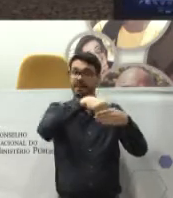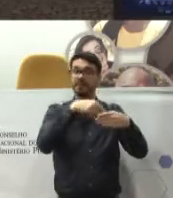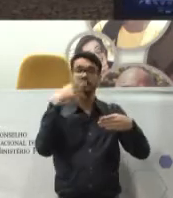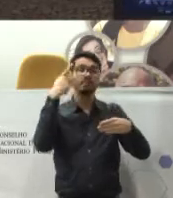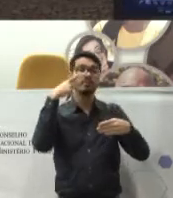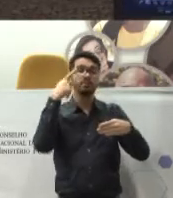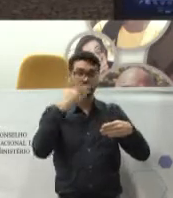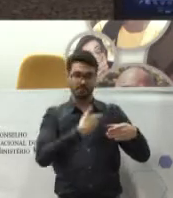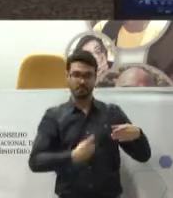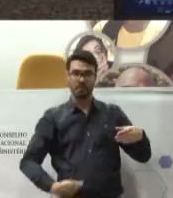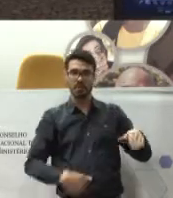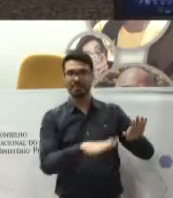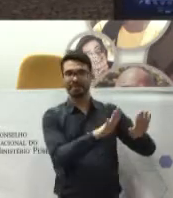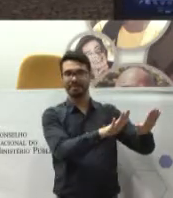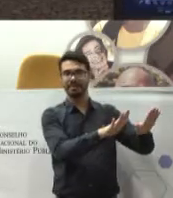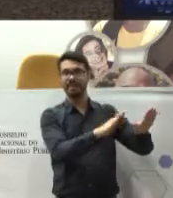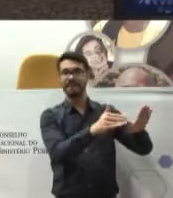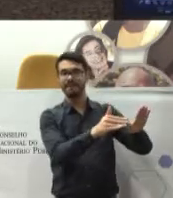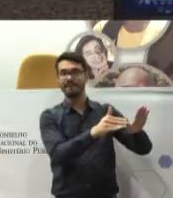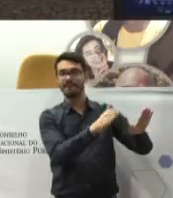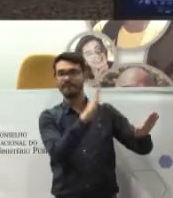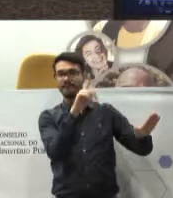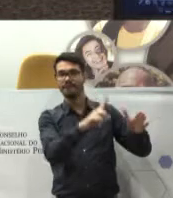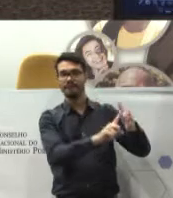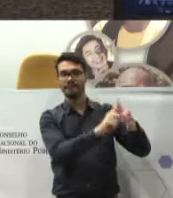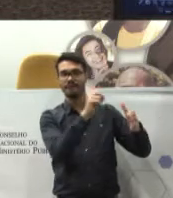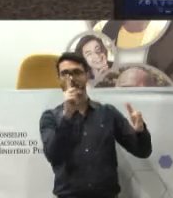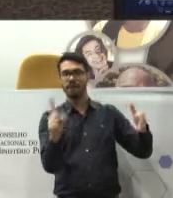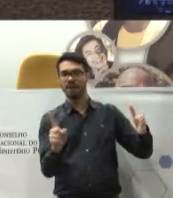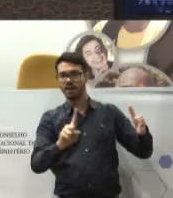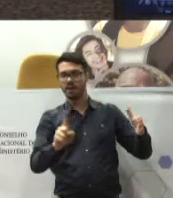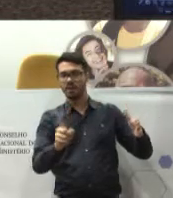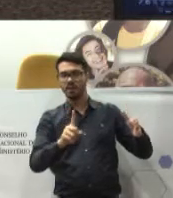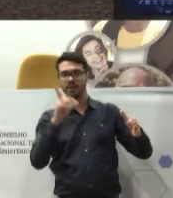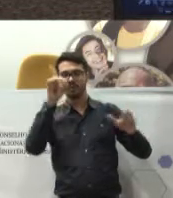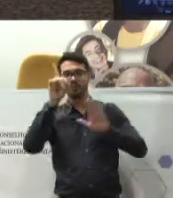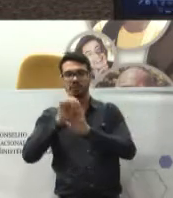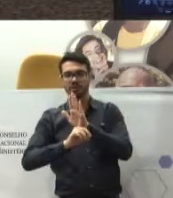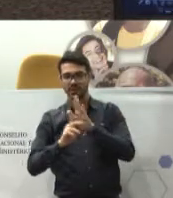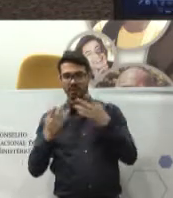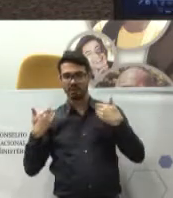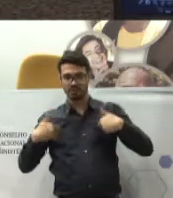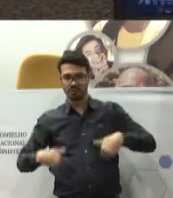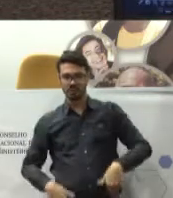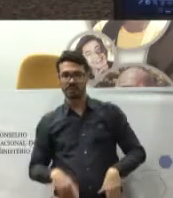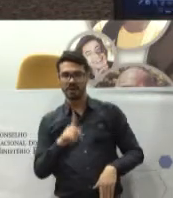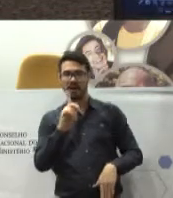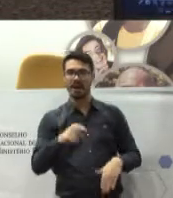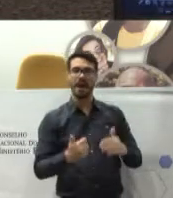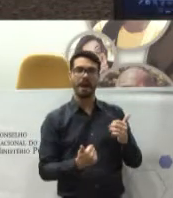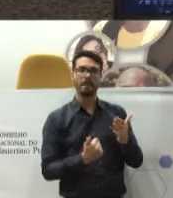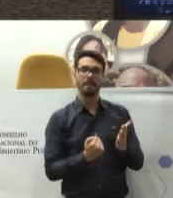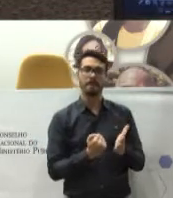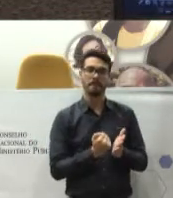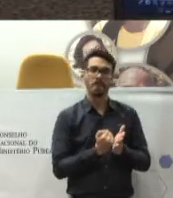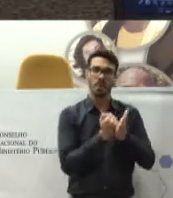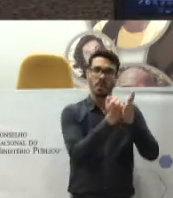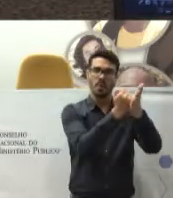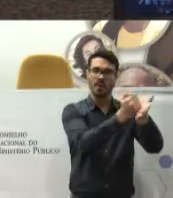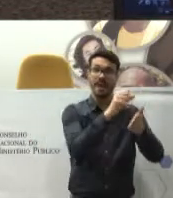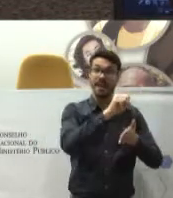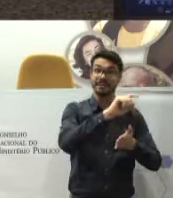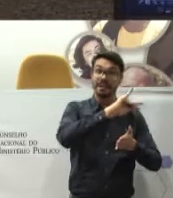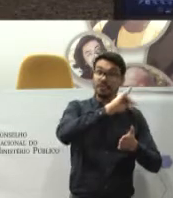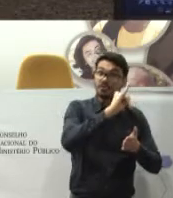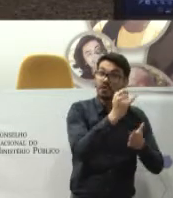política pública, ela não é direito social, é direito assistencial. É isso que o STJ